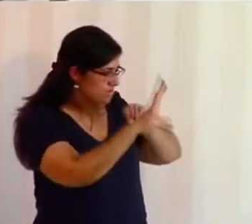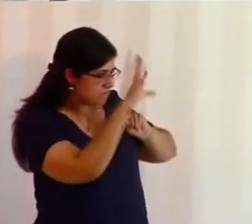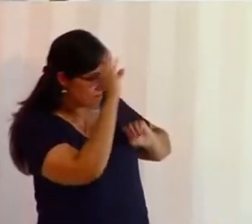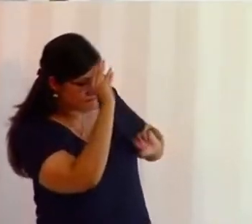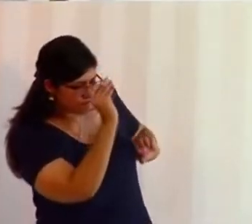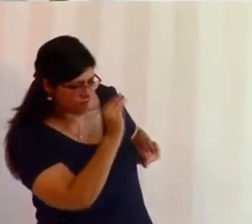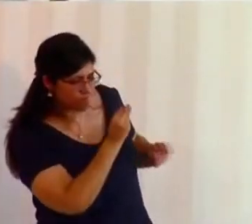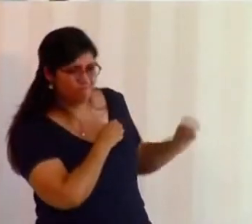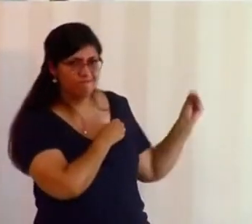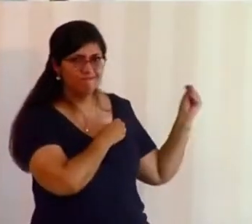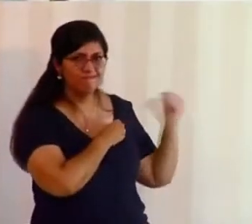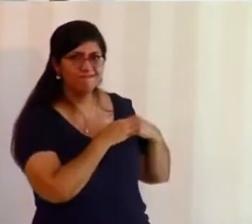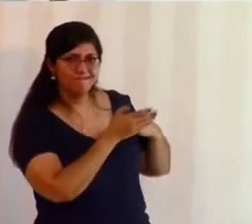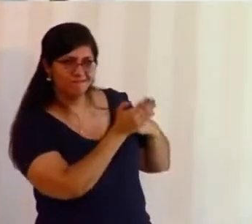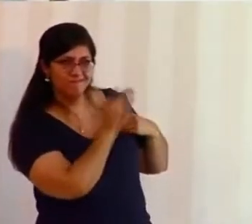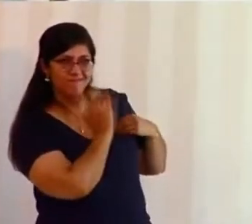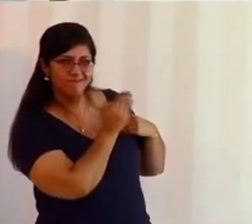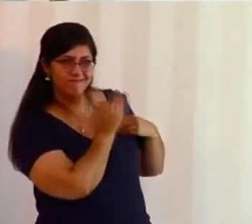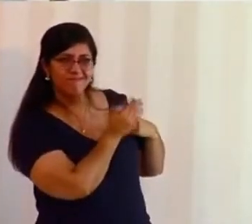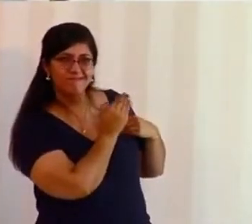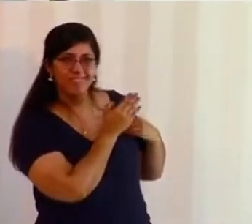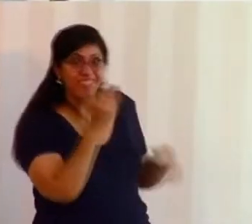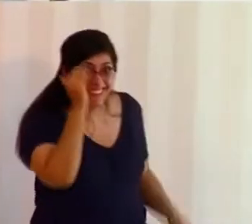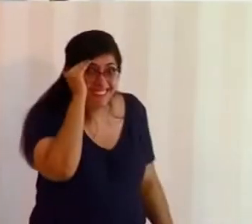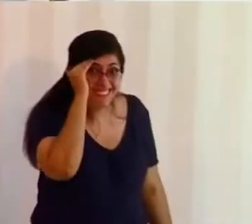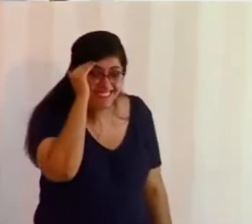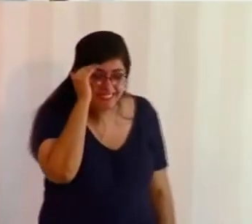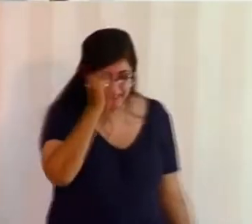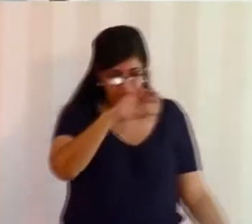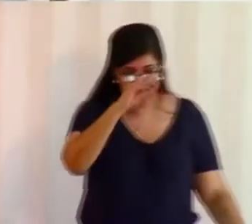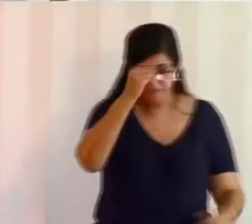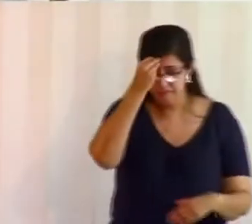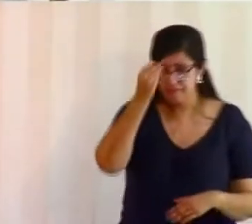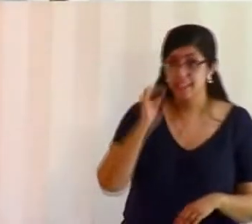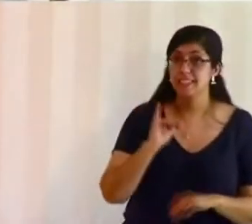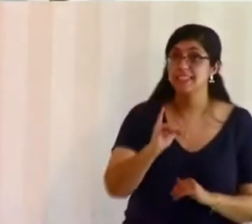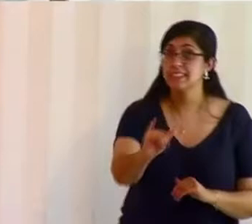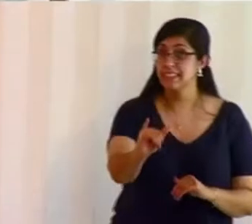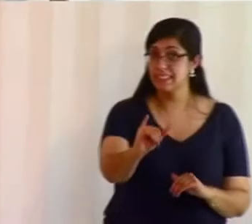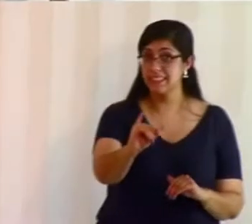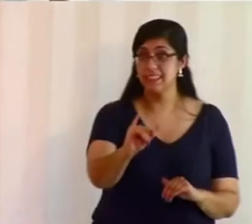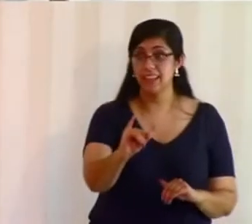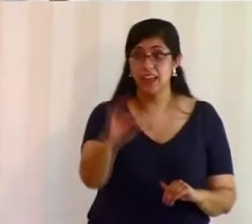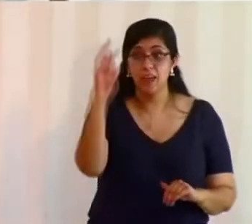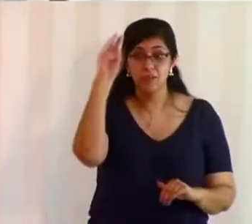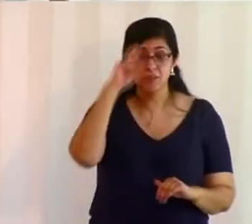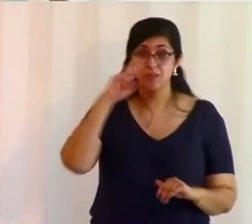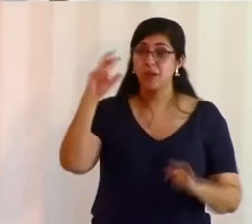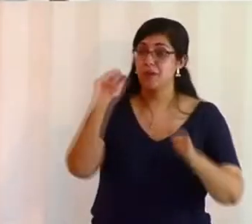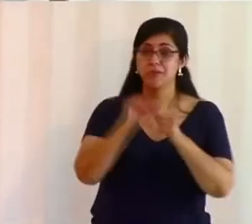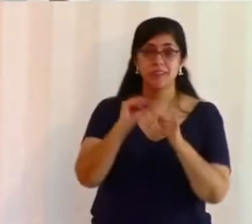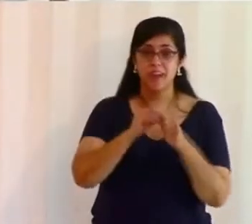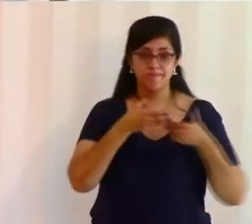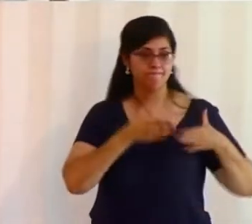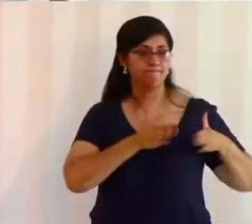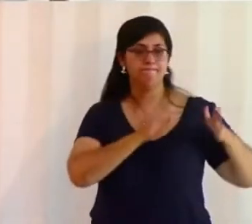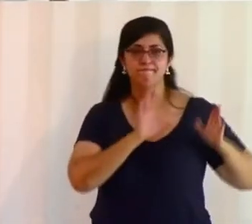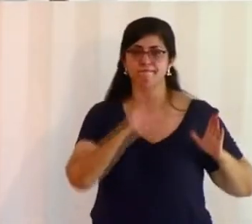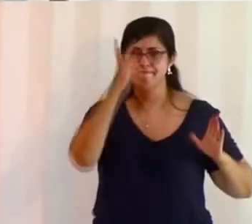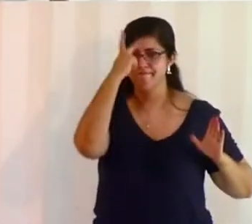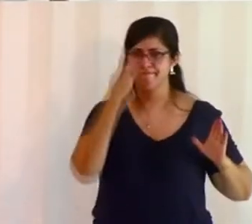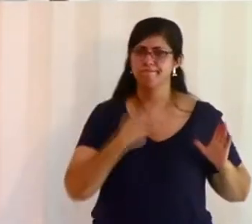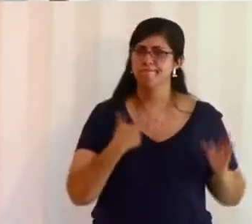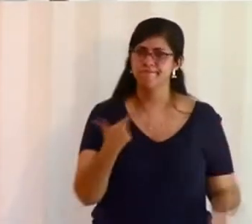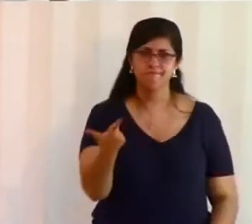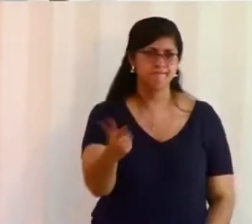Se o Senhor não abrir o coração de um homem e de uma mulher, ele não vai se render a Cristo. Essa obra não é minha, não é sua, é